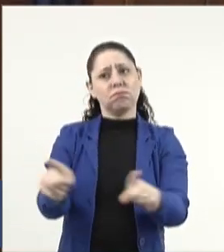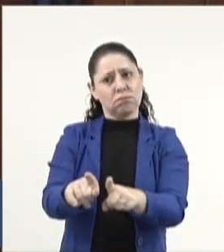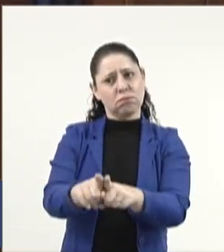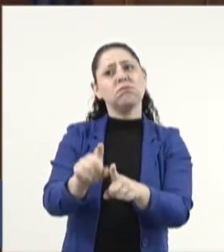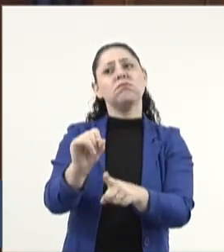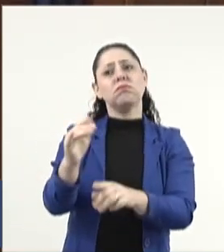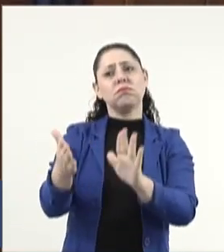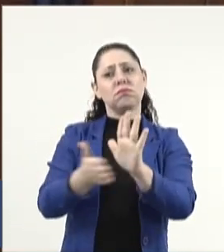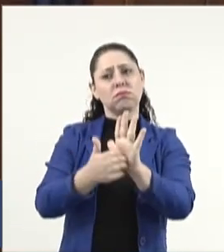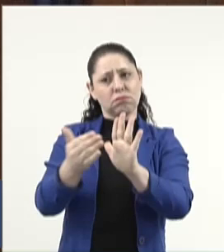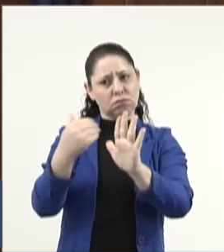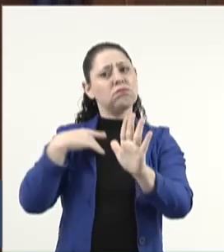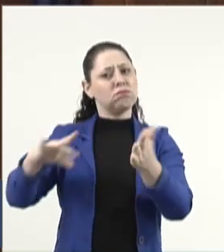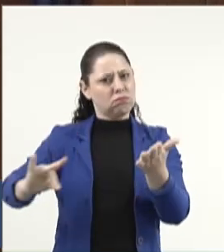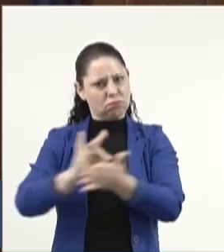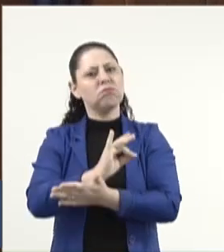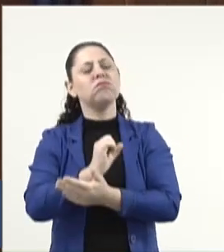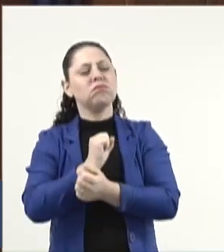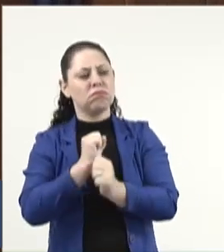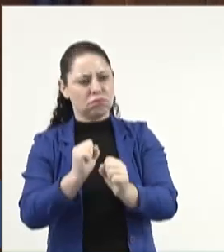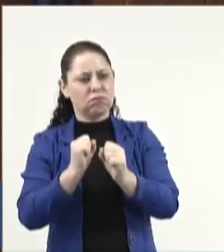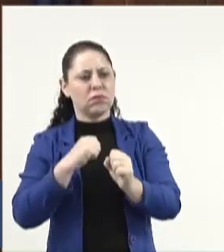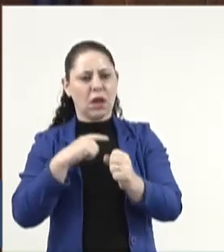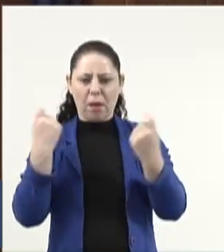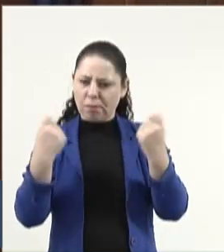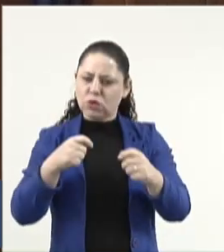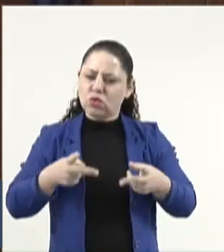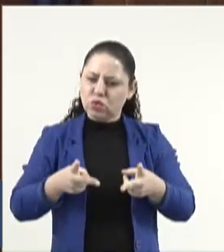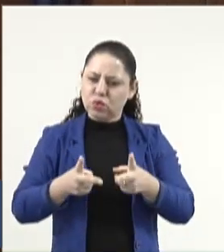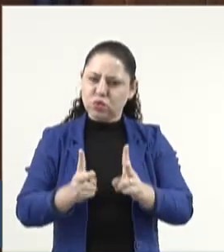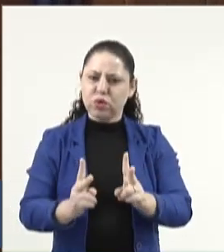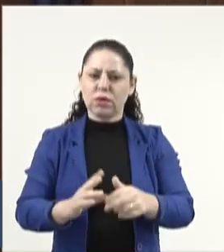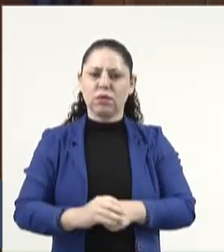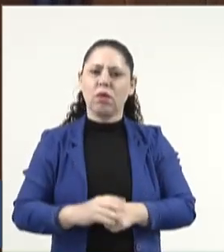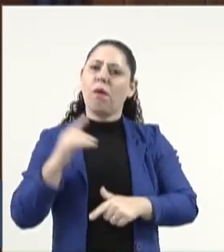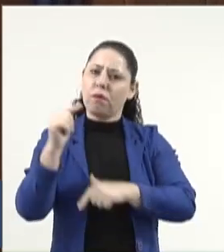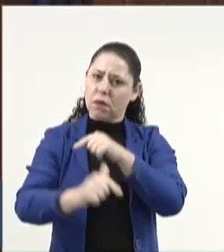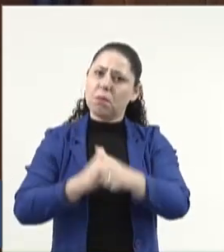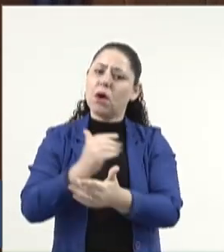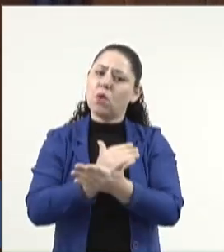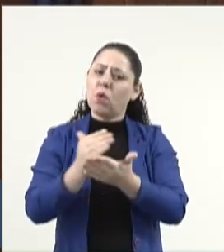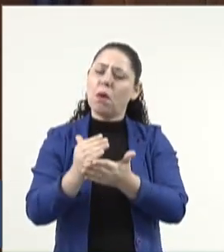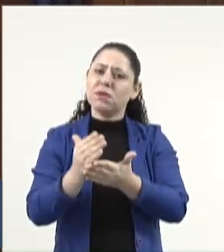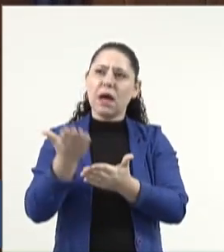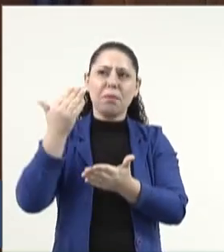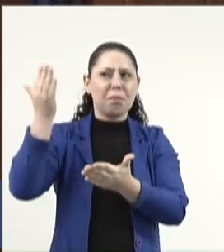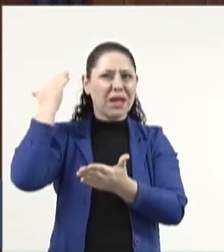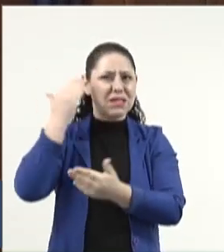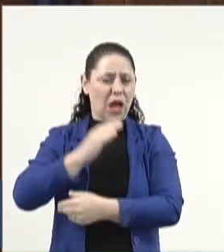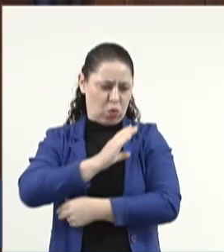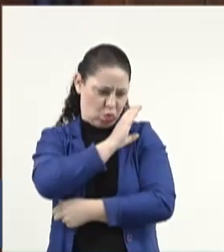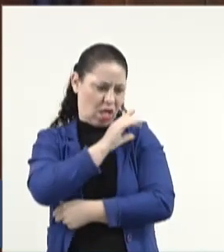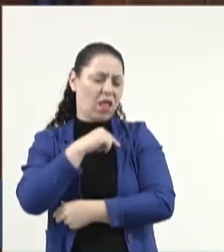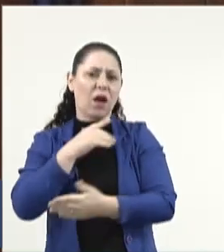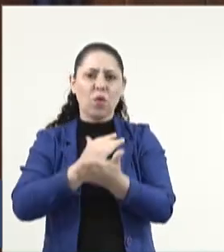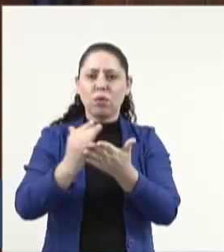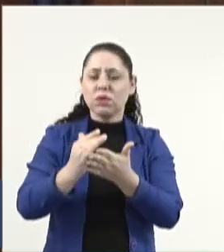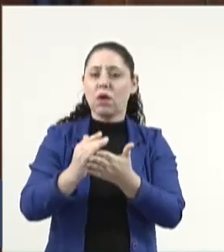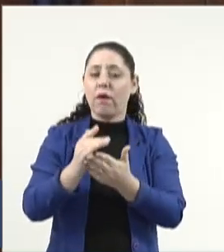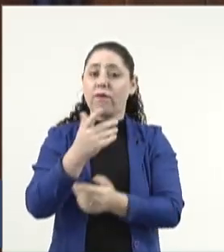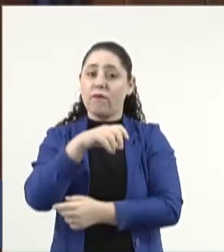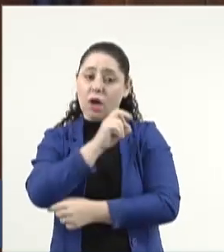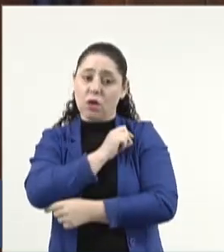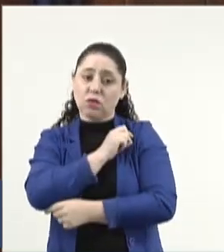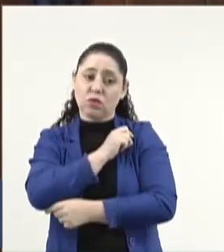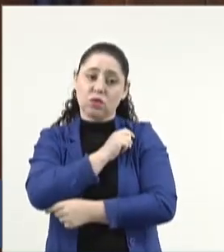for proposta, tem a minha assinatura. Acho que nós tínhamos que continuar aquele trabalho que foi iniciado lá atrás, essas auditorias